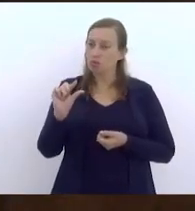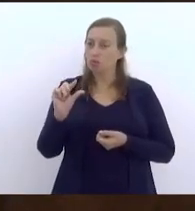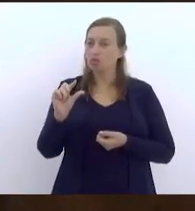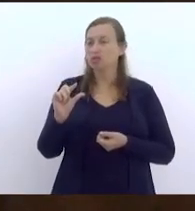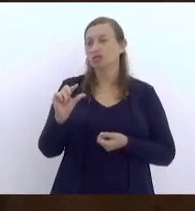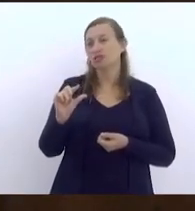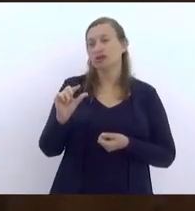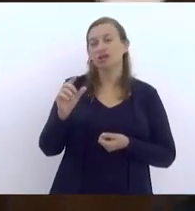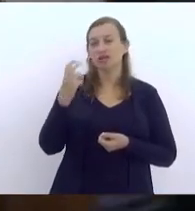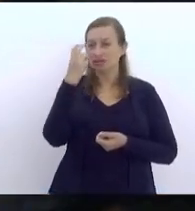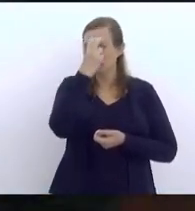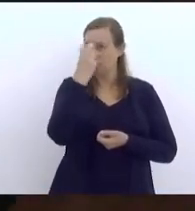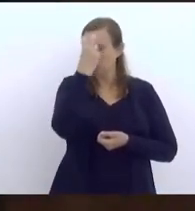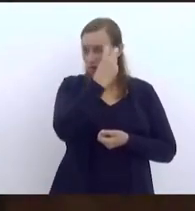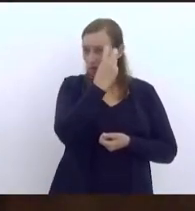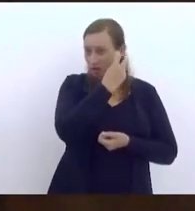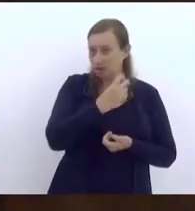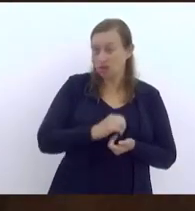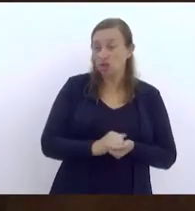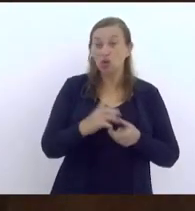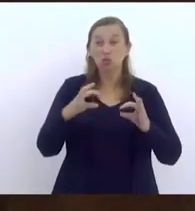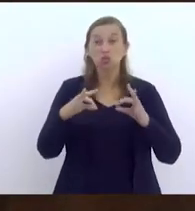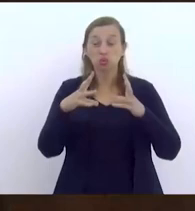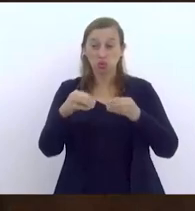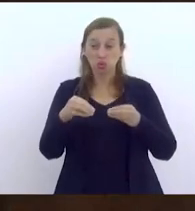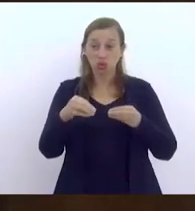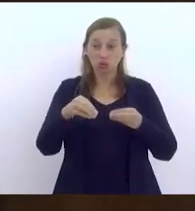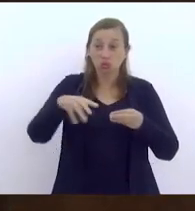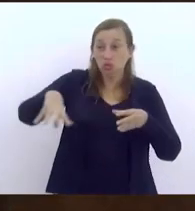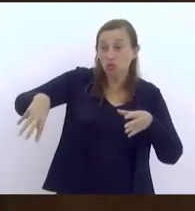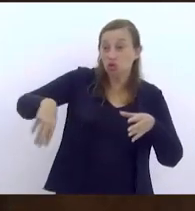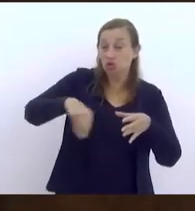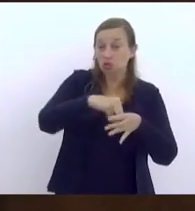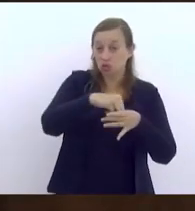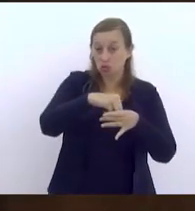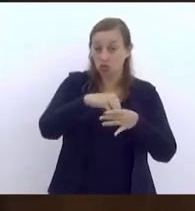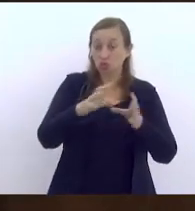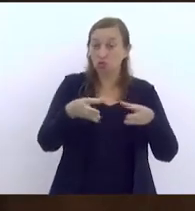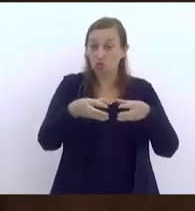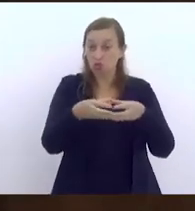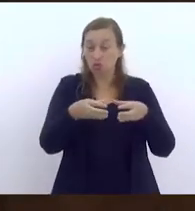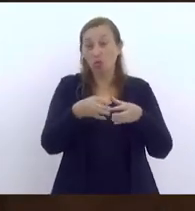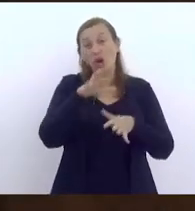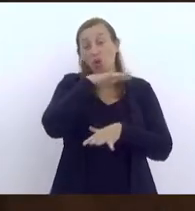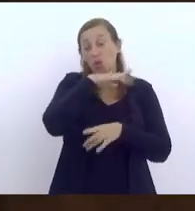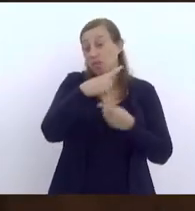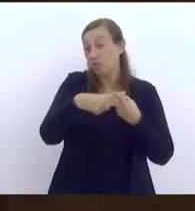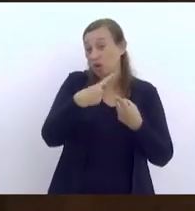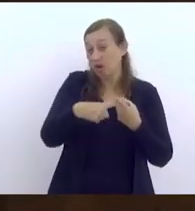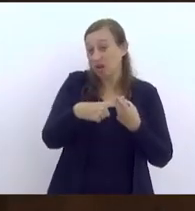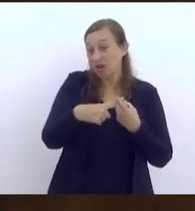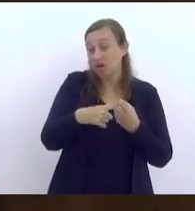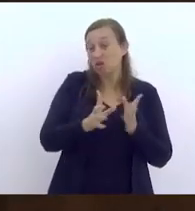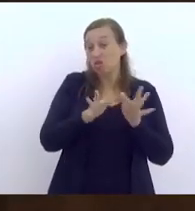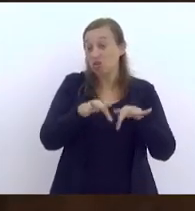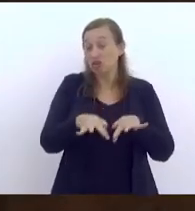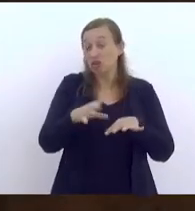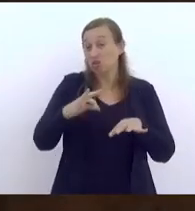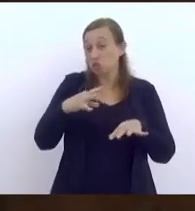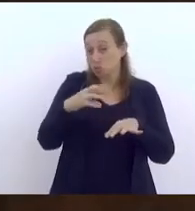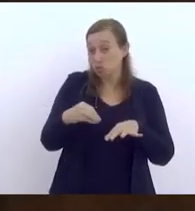só, colocar todo mundo no mesmo balaio é sempre ruim, porque no final da